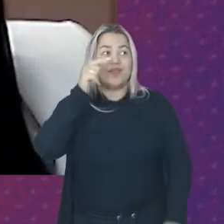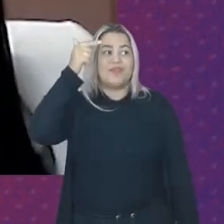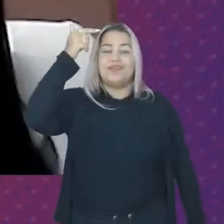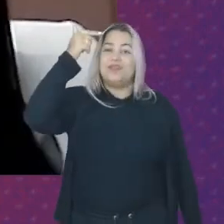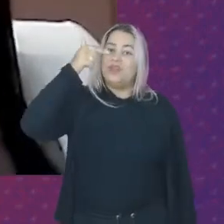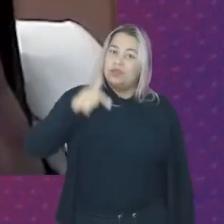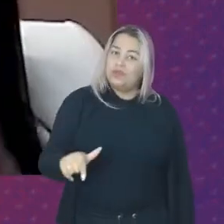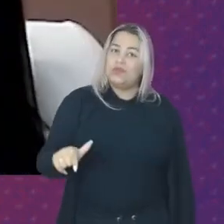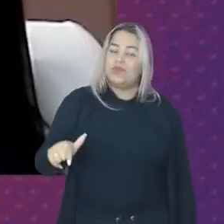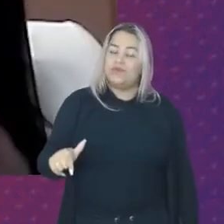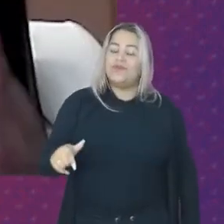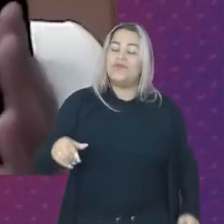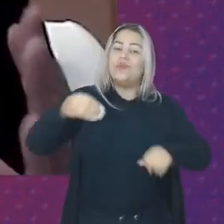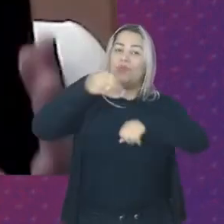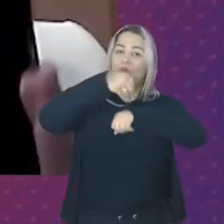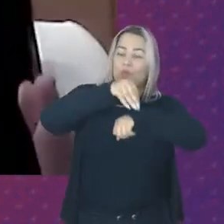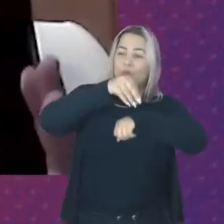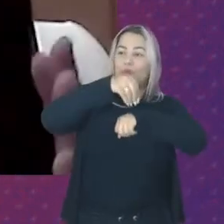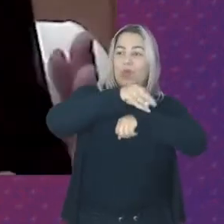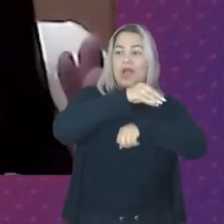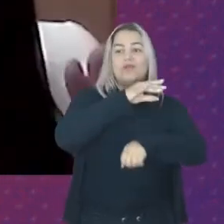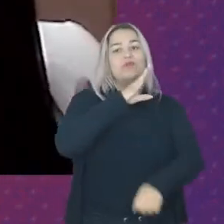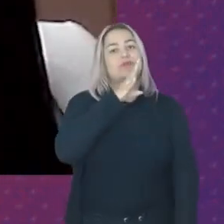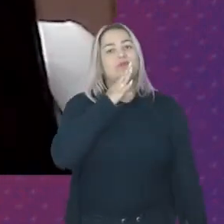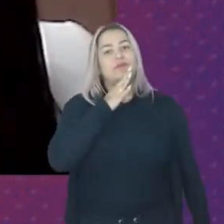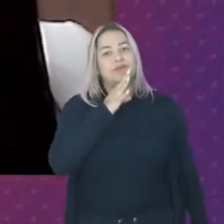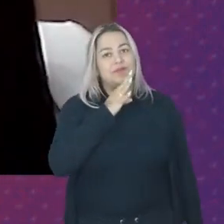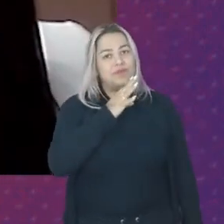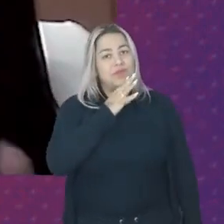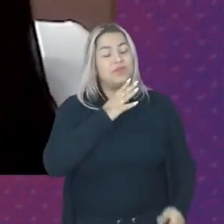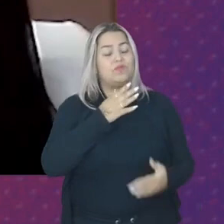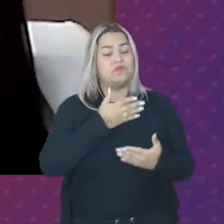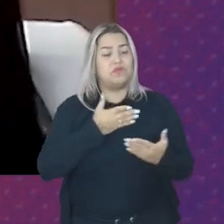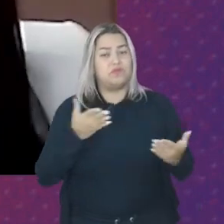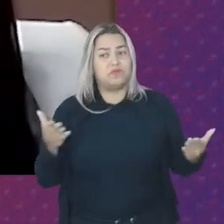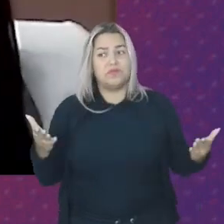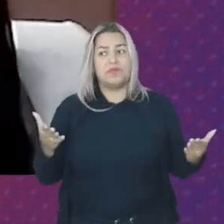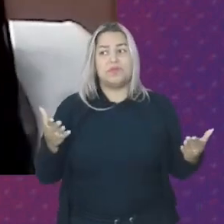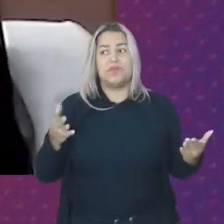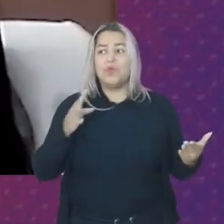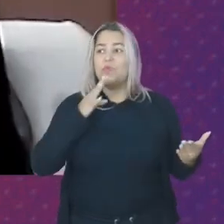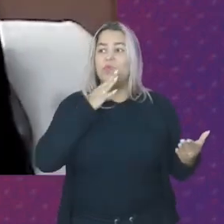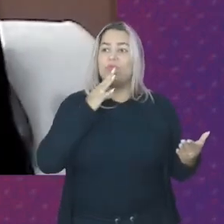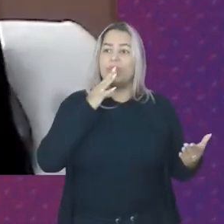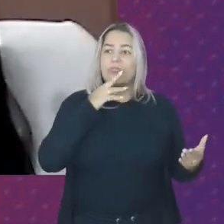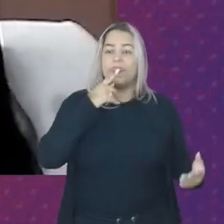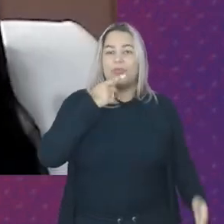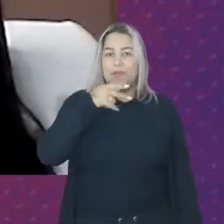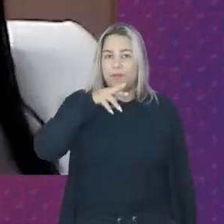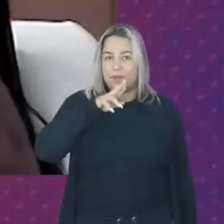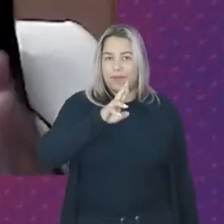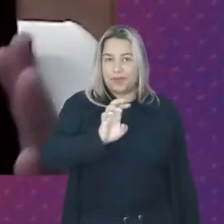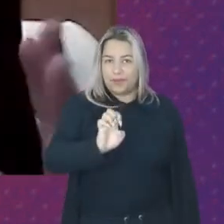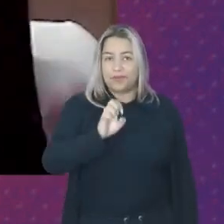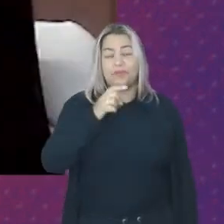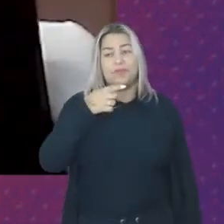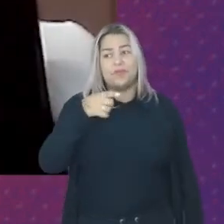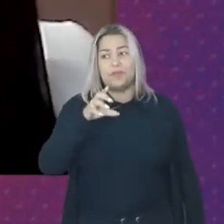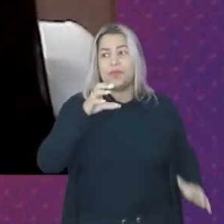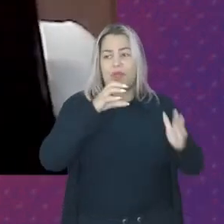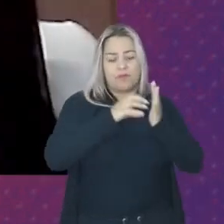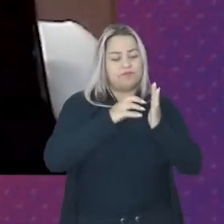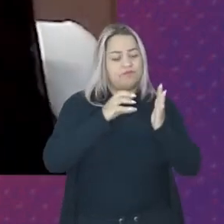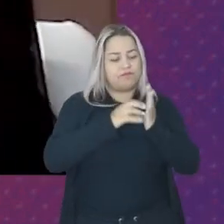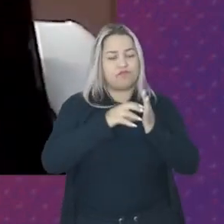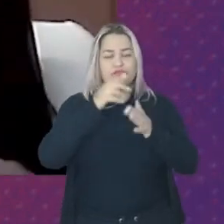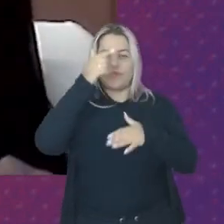uma vez compartilhando conhecimento com vocês. Um conhecimento para pré-campanha que vai te ajudar com